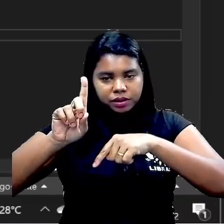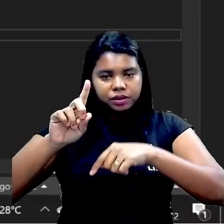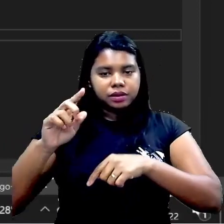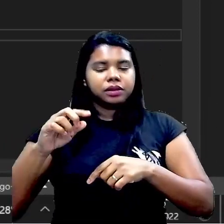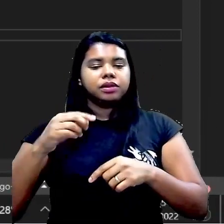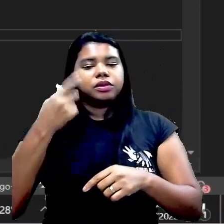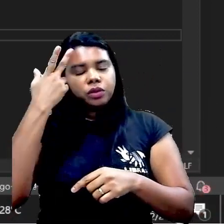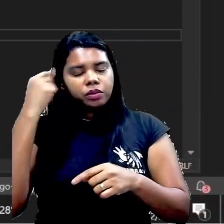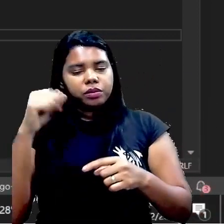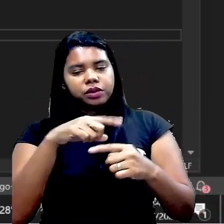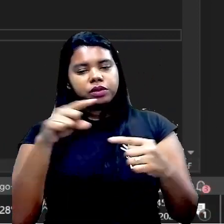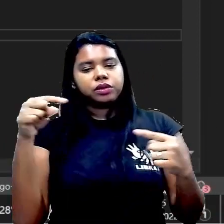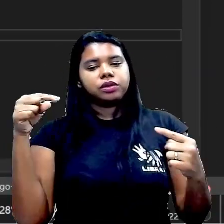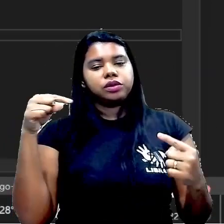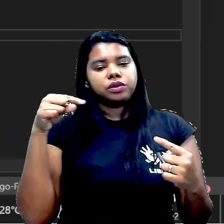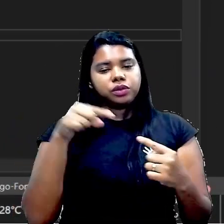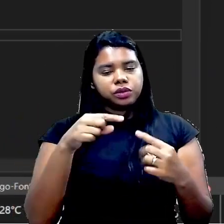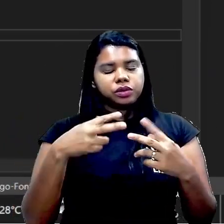Object.